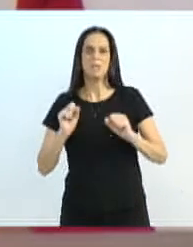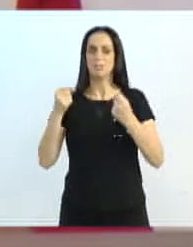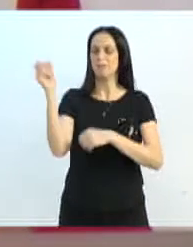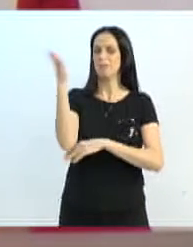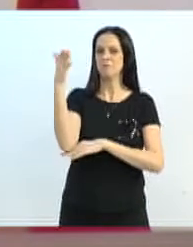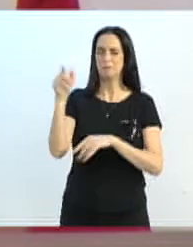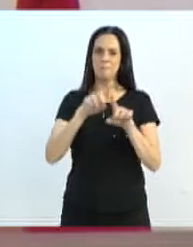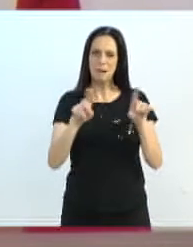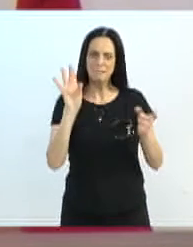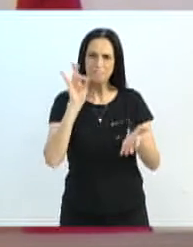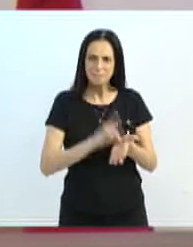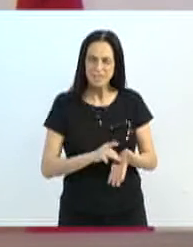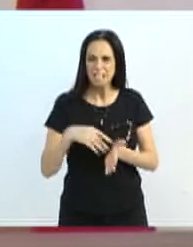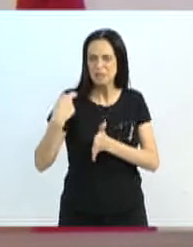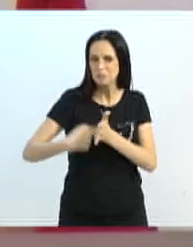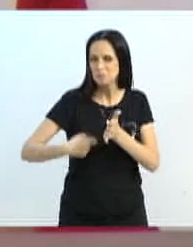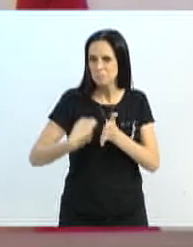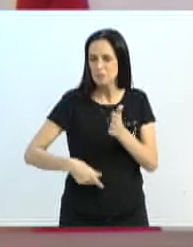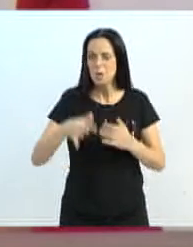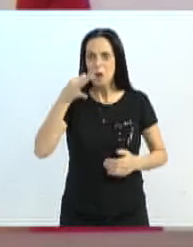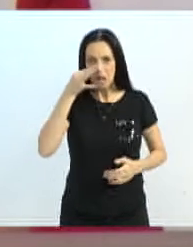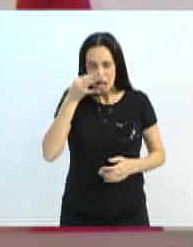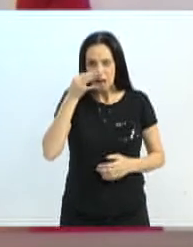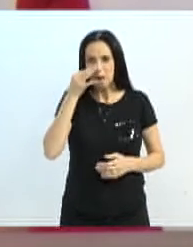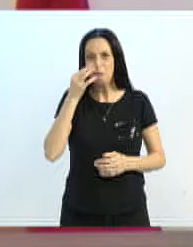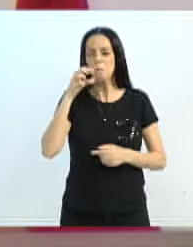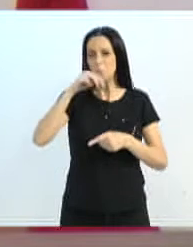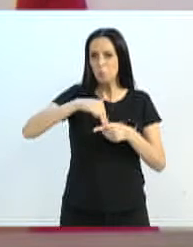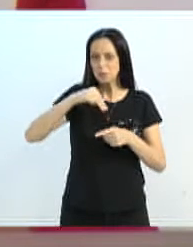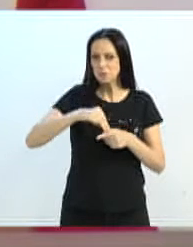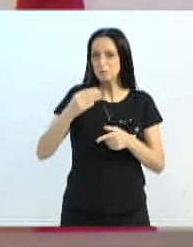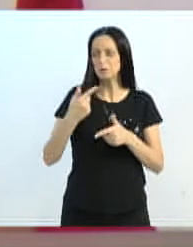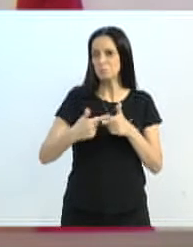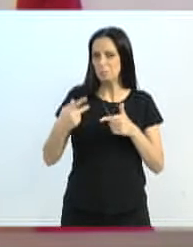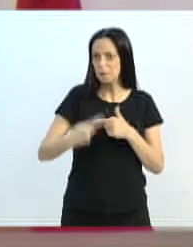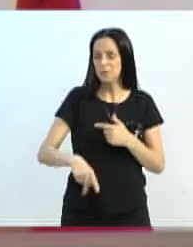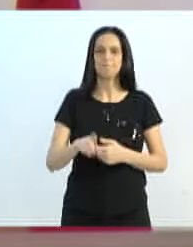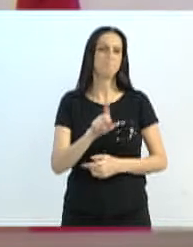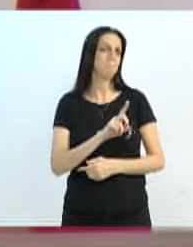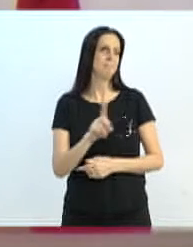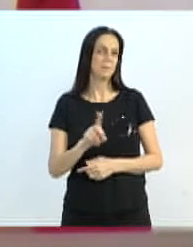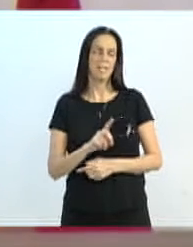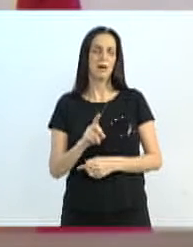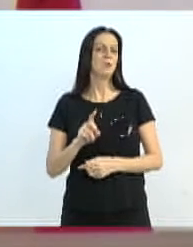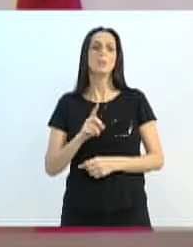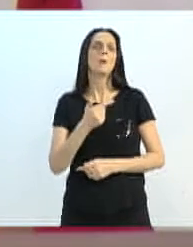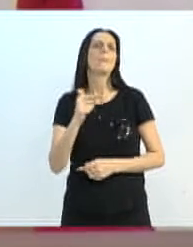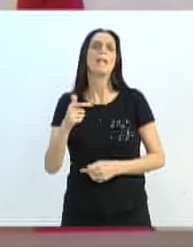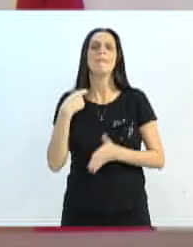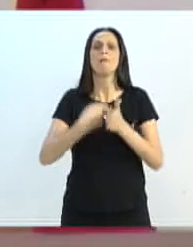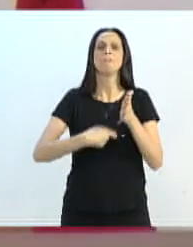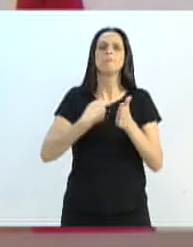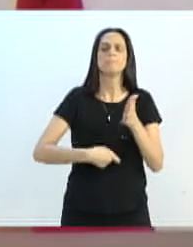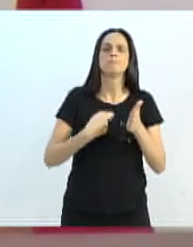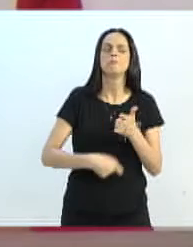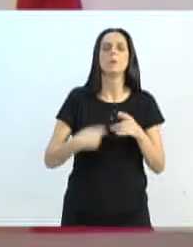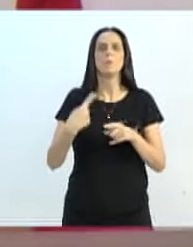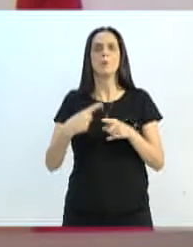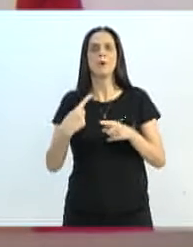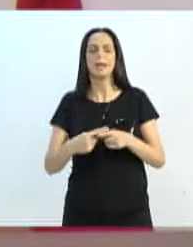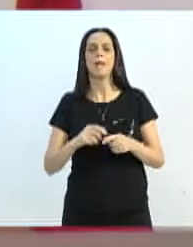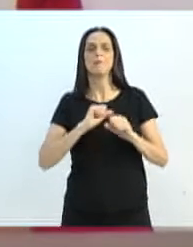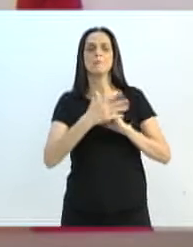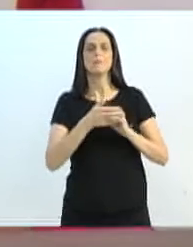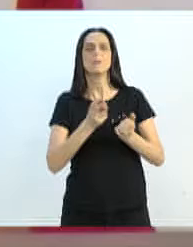reais problemas da nossa nação. O desemprego, a inflação, o fim da pandemia, o luto pelas quase 600